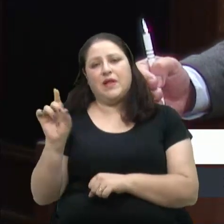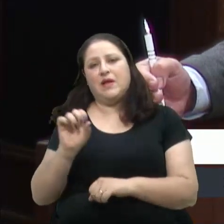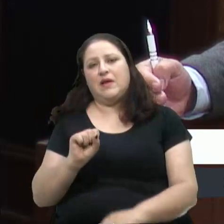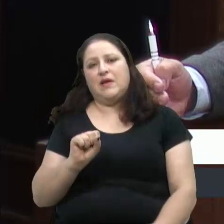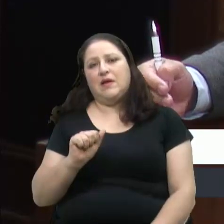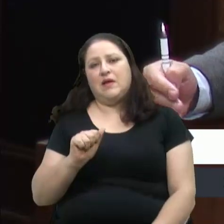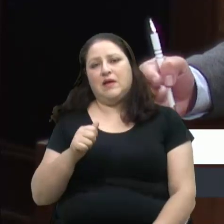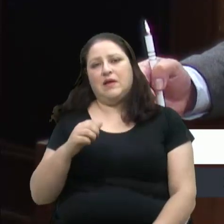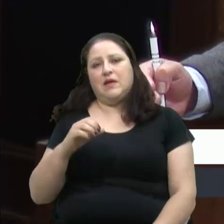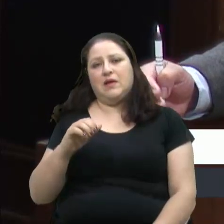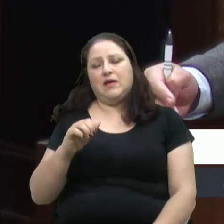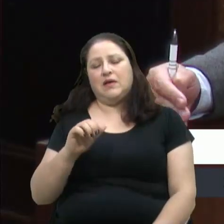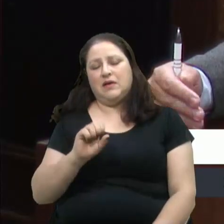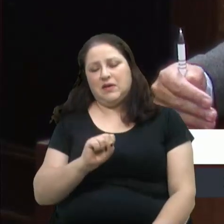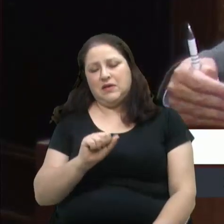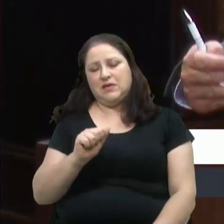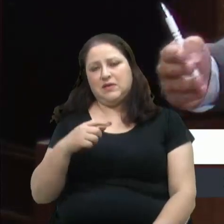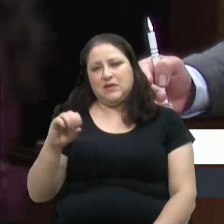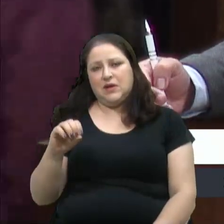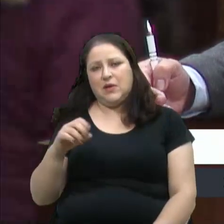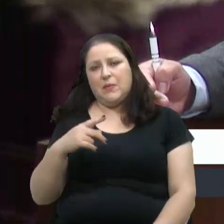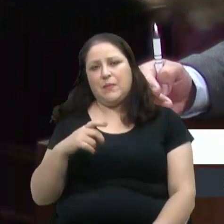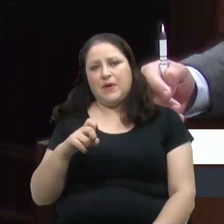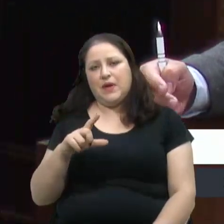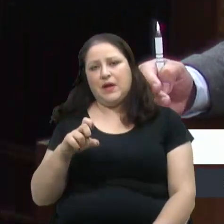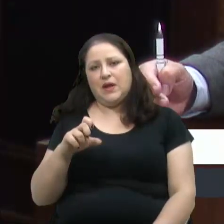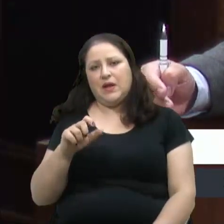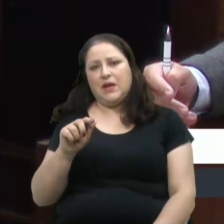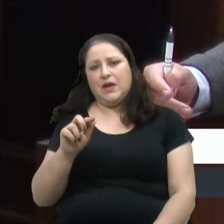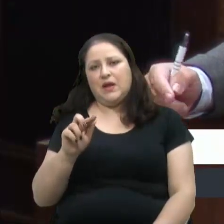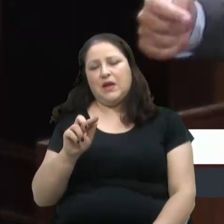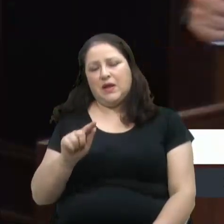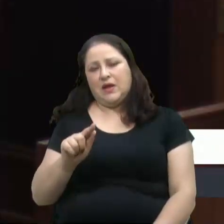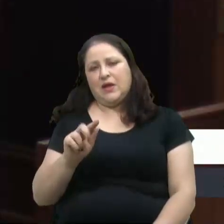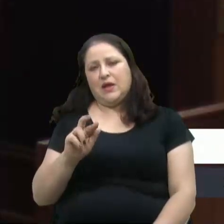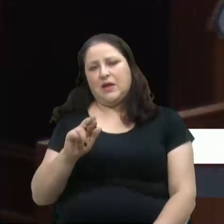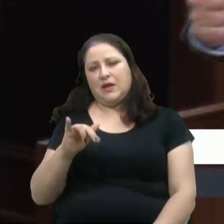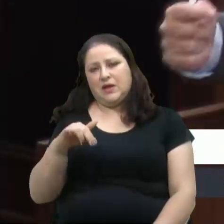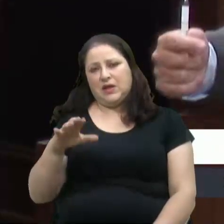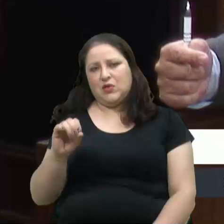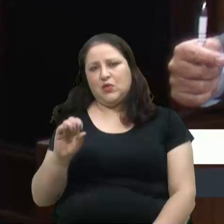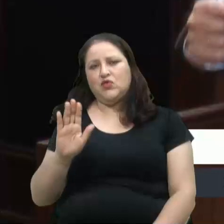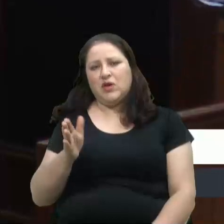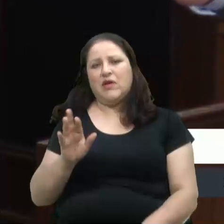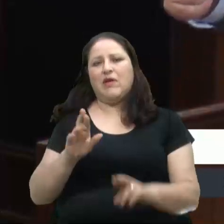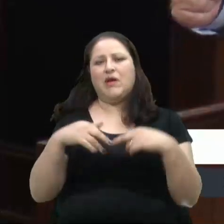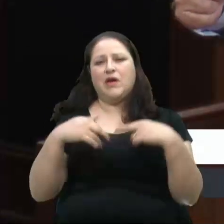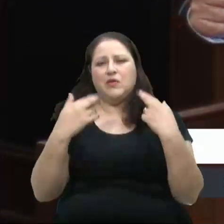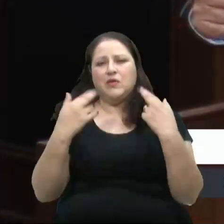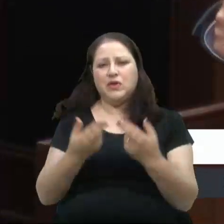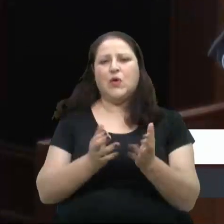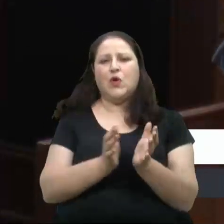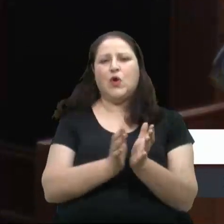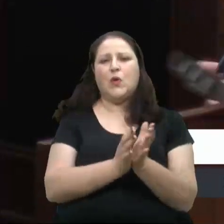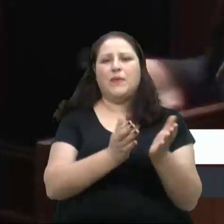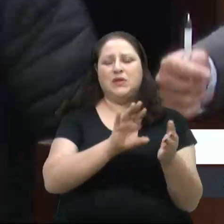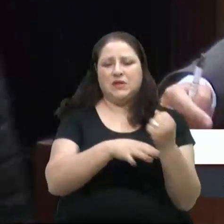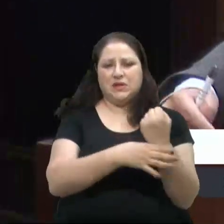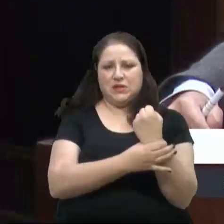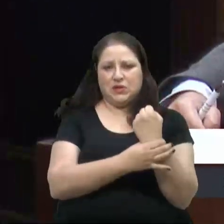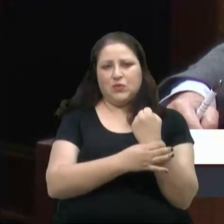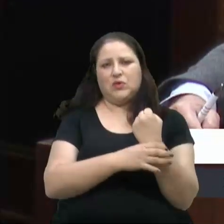ali já conversamos na na nas reuniões de comissão de segurança as coisas se entrelaçam a segurança tal